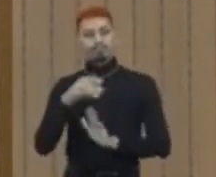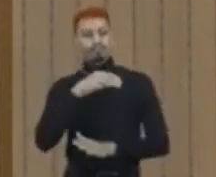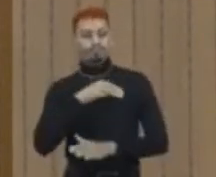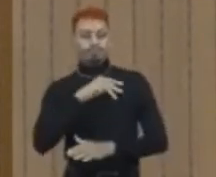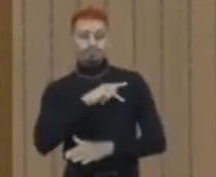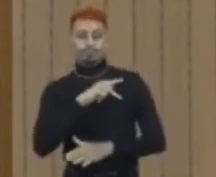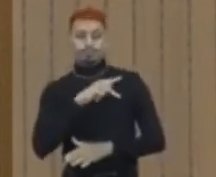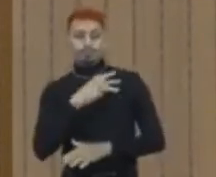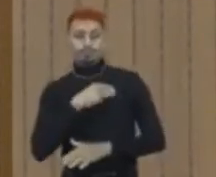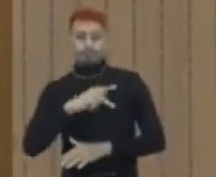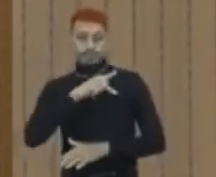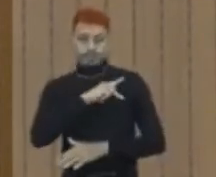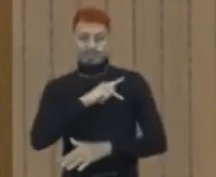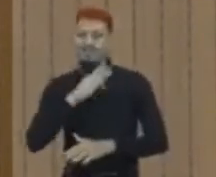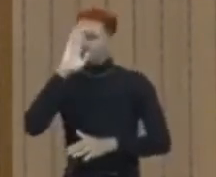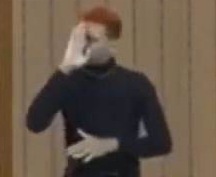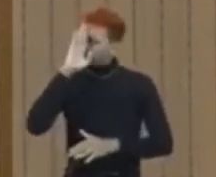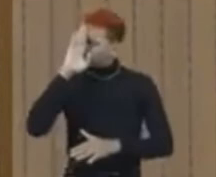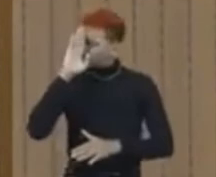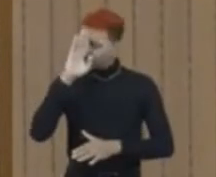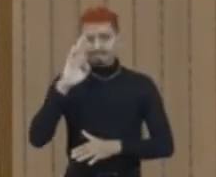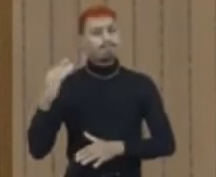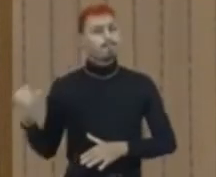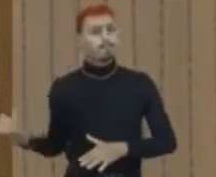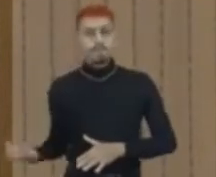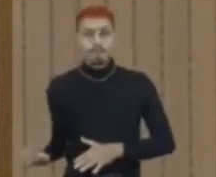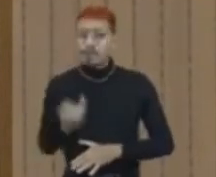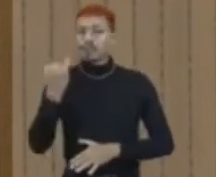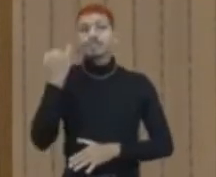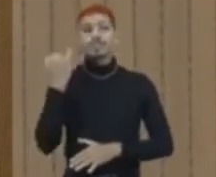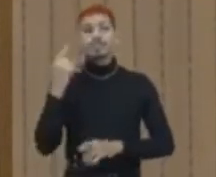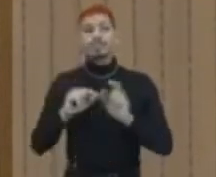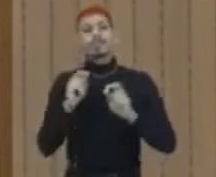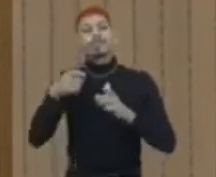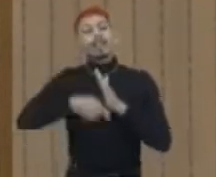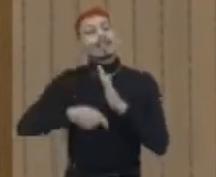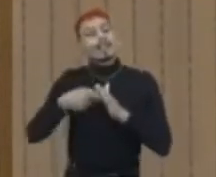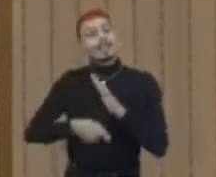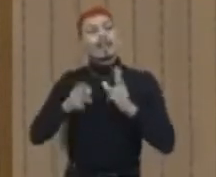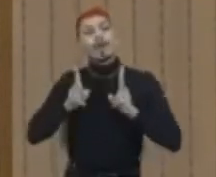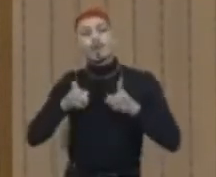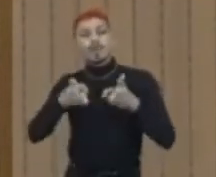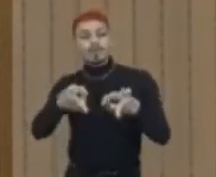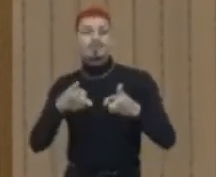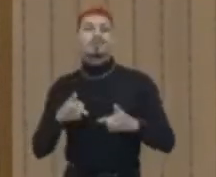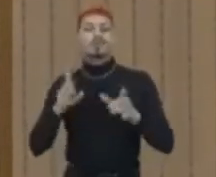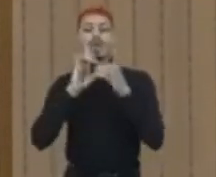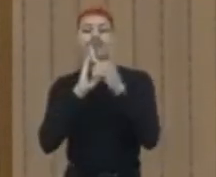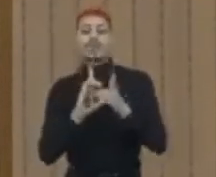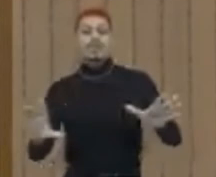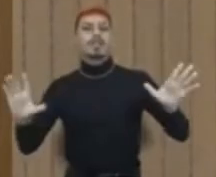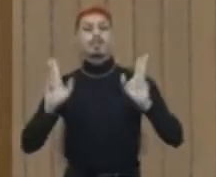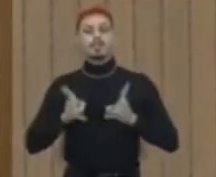Público, ele é fundamental para a tentativa de manter o regime